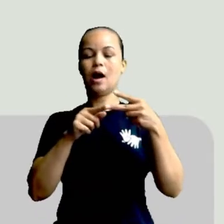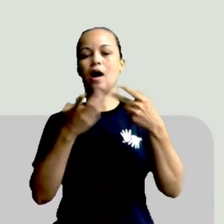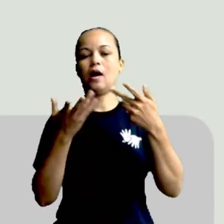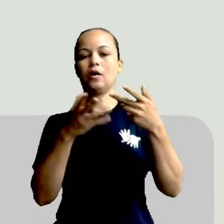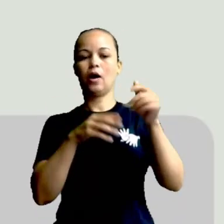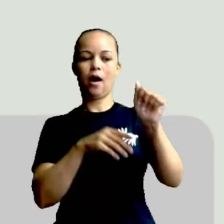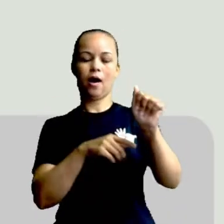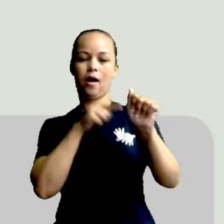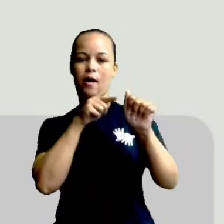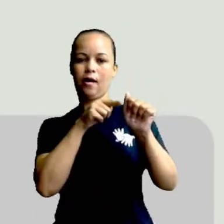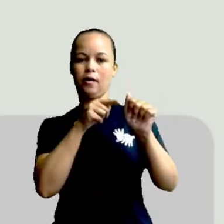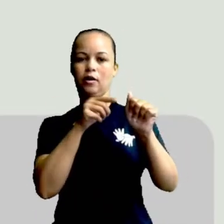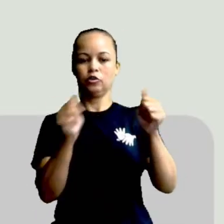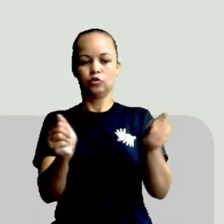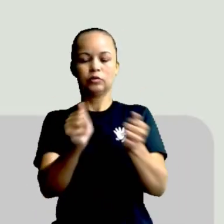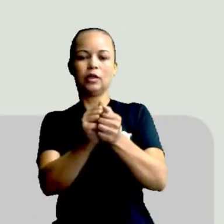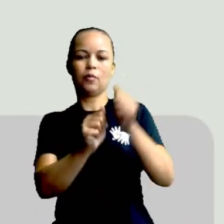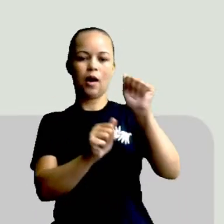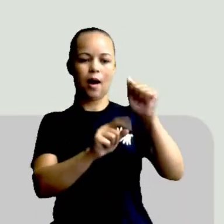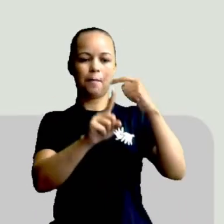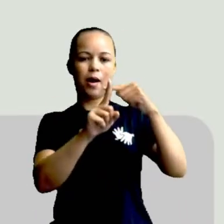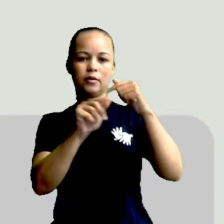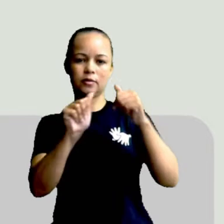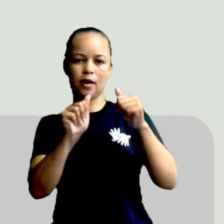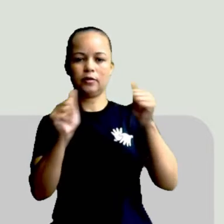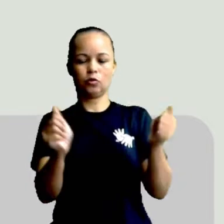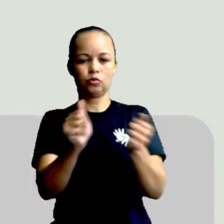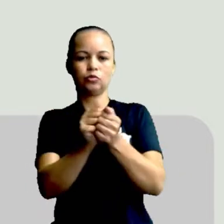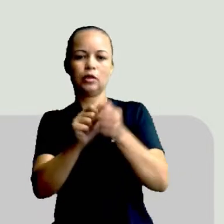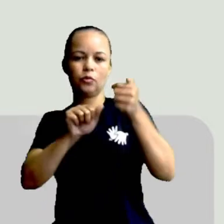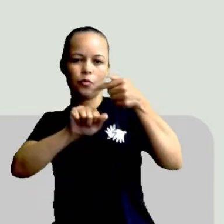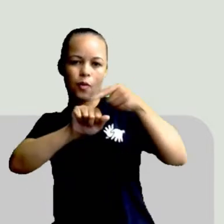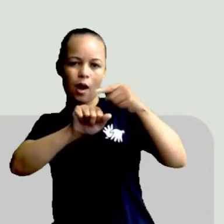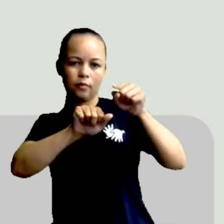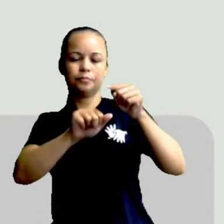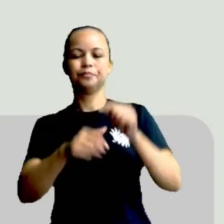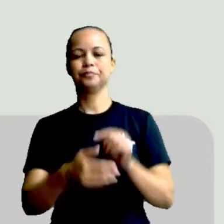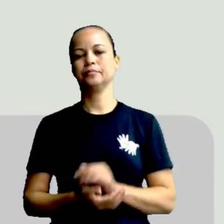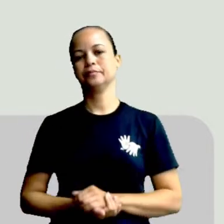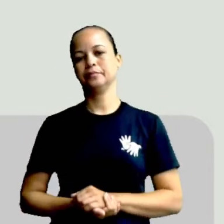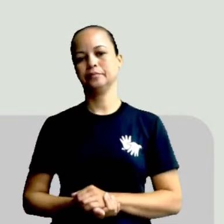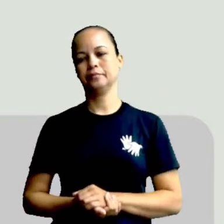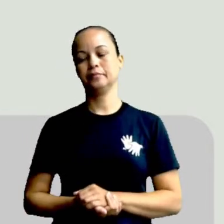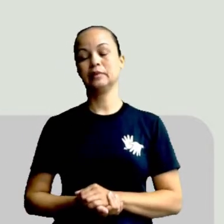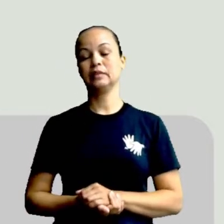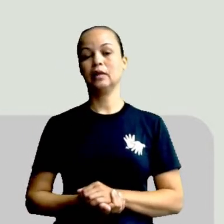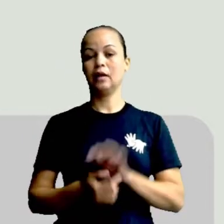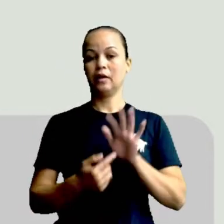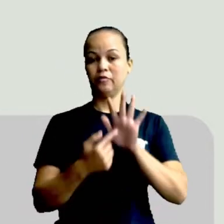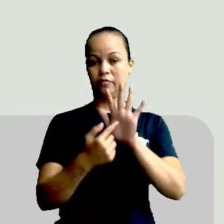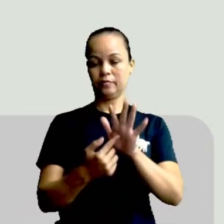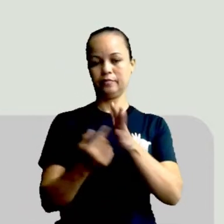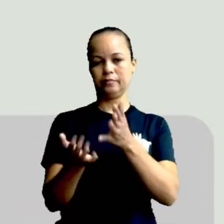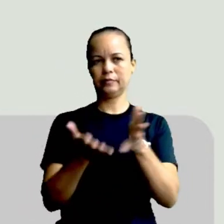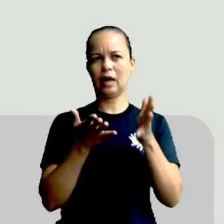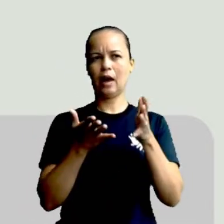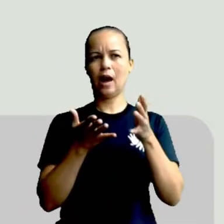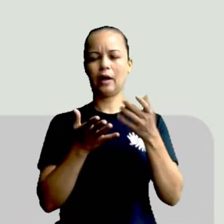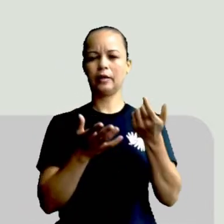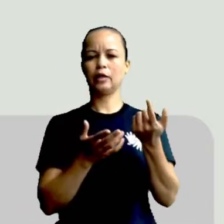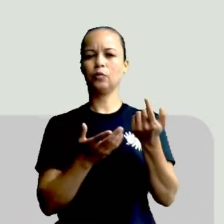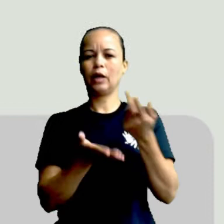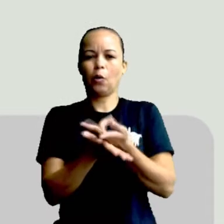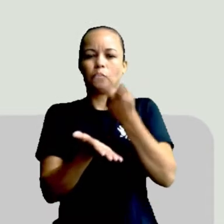não é a colocamos aí juntamos as duas indicamos com um sinal refere-se aquilo que